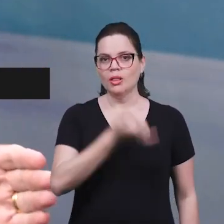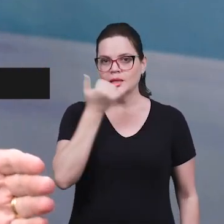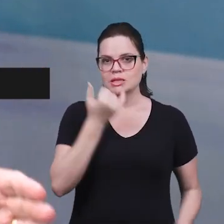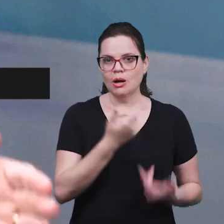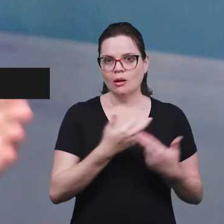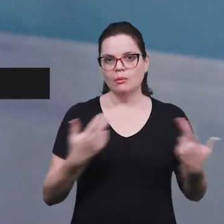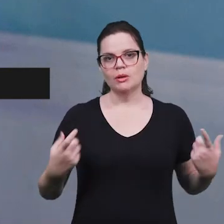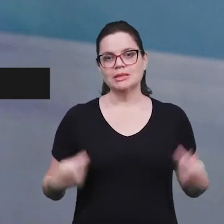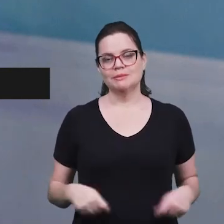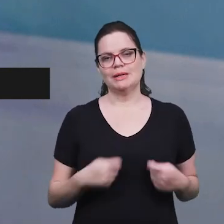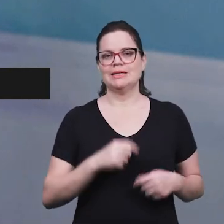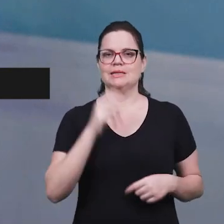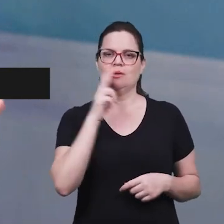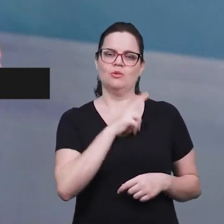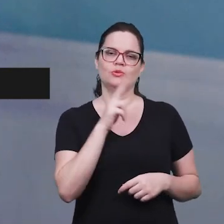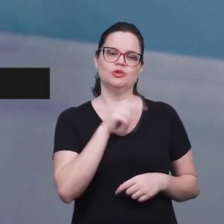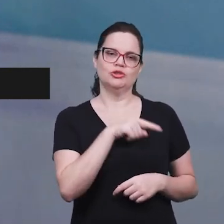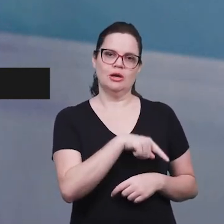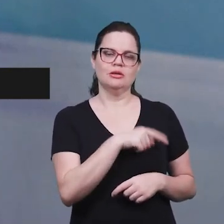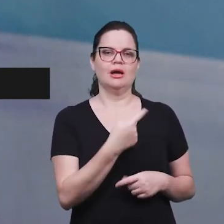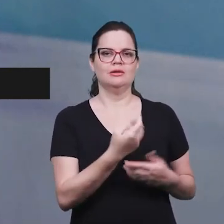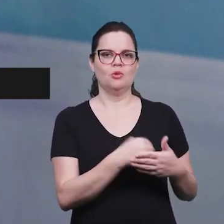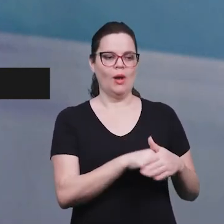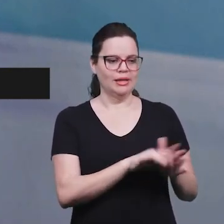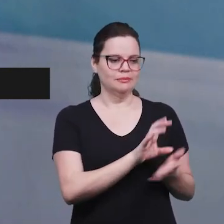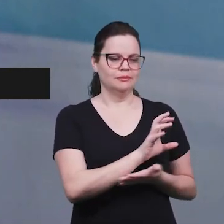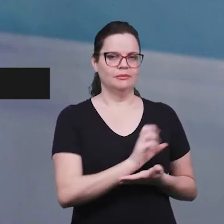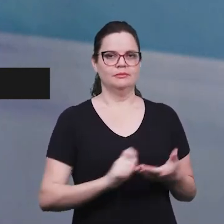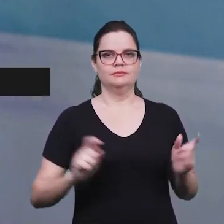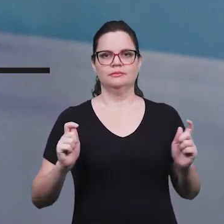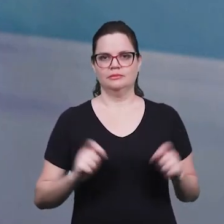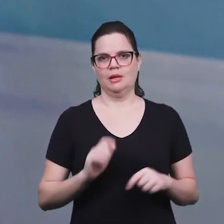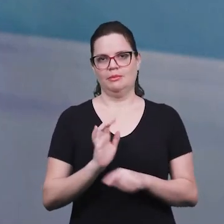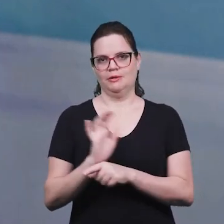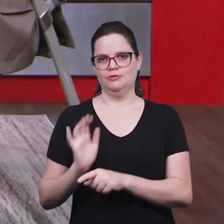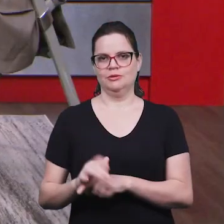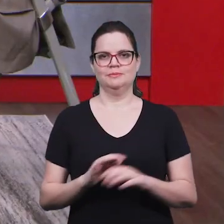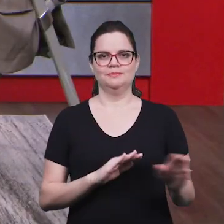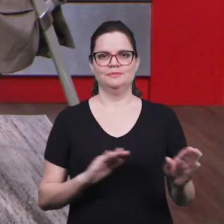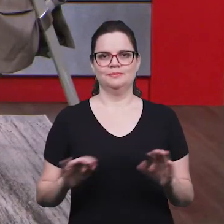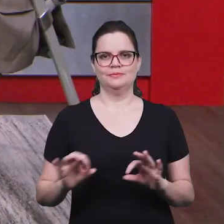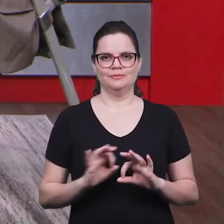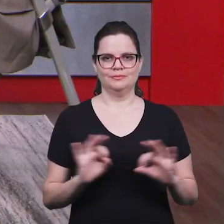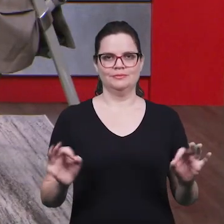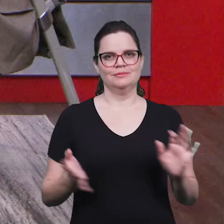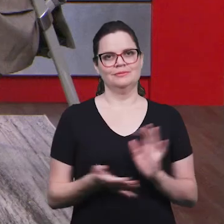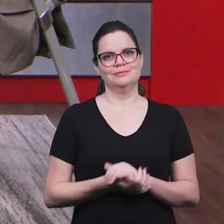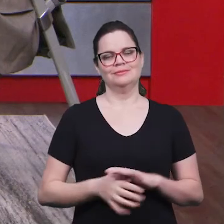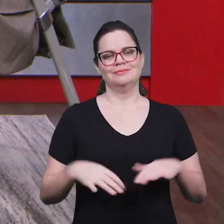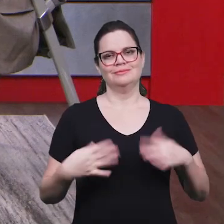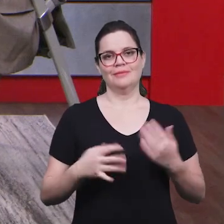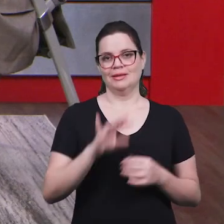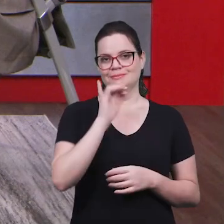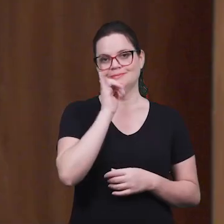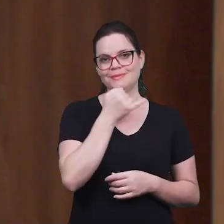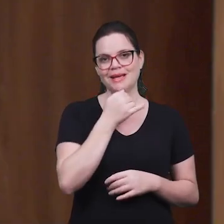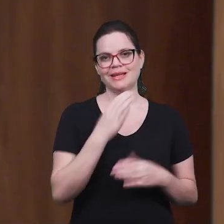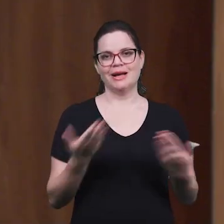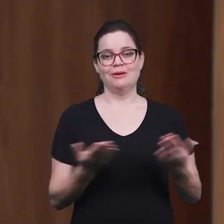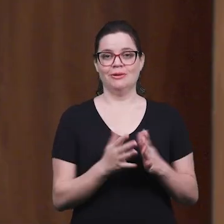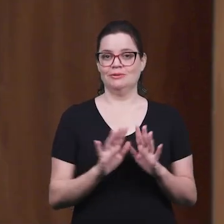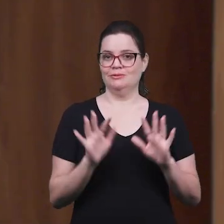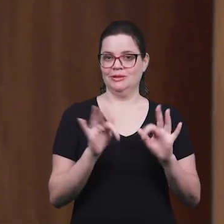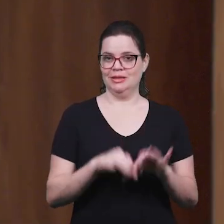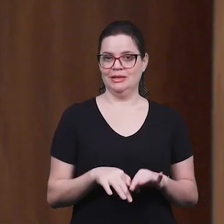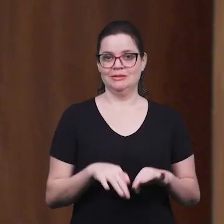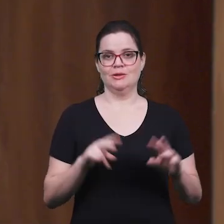de emergência, ela faz muito sentido para cada um. Muito bom. Pena, chegamos ao final do